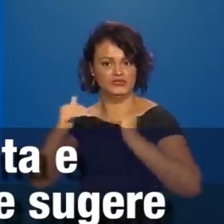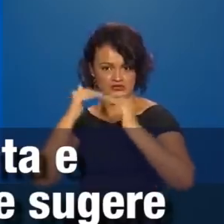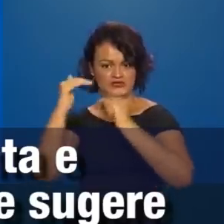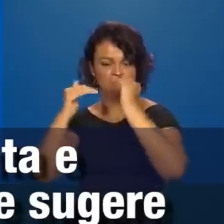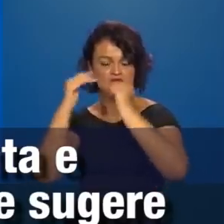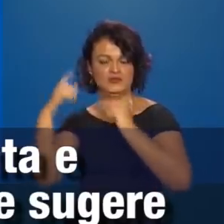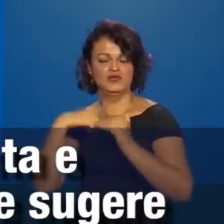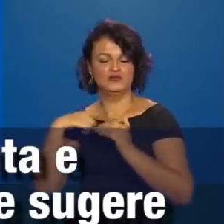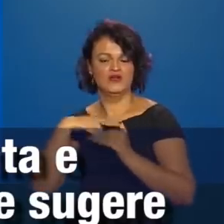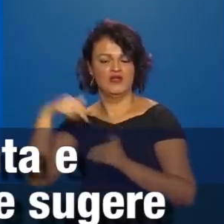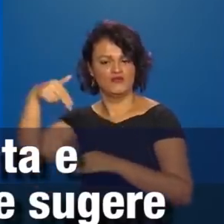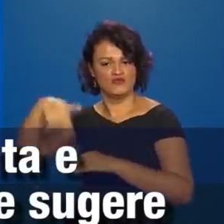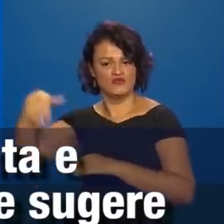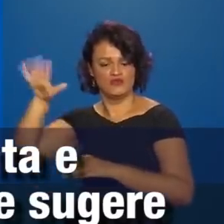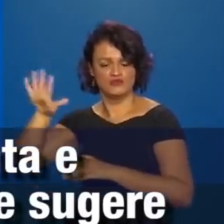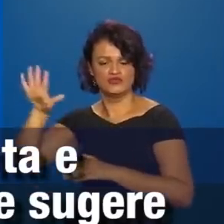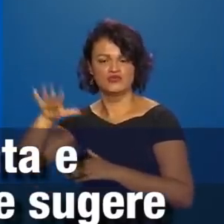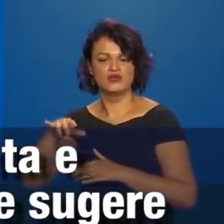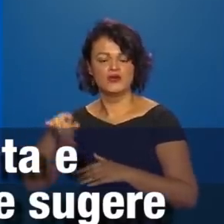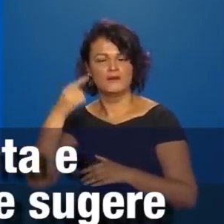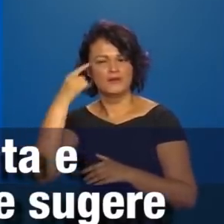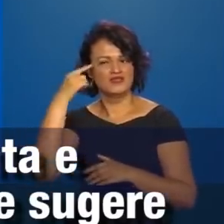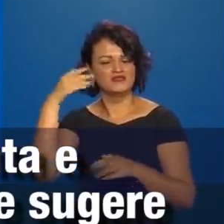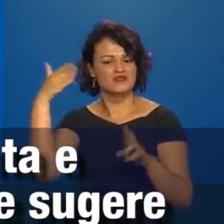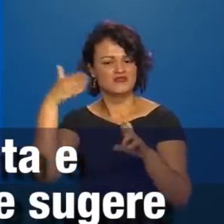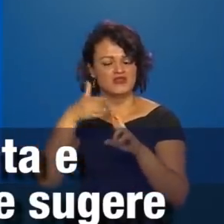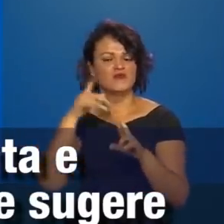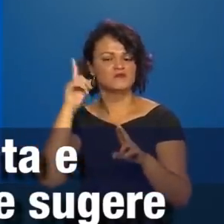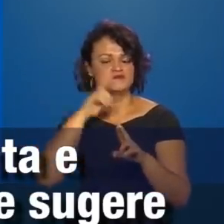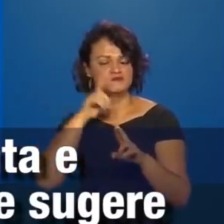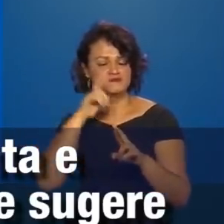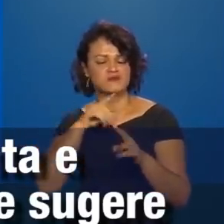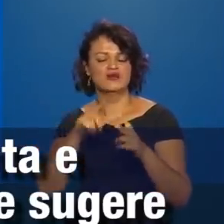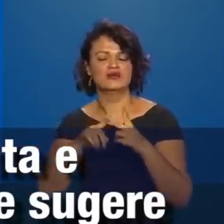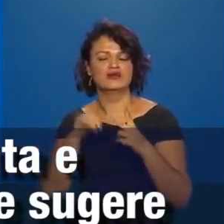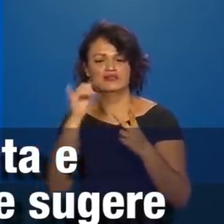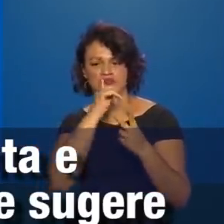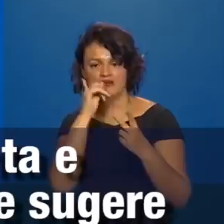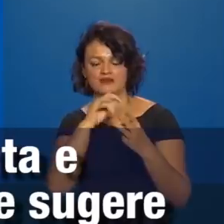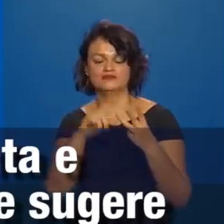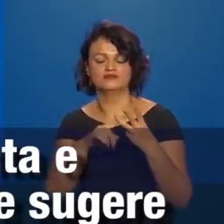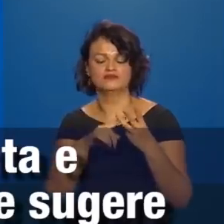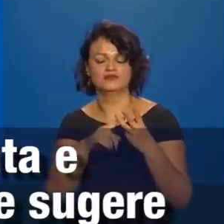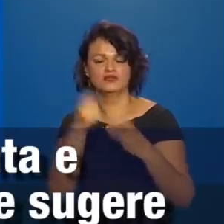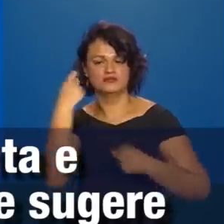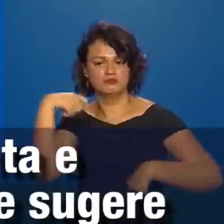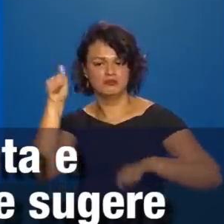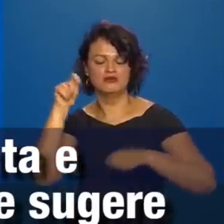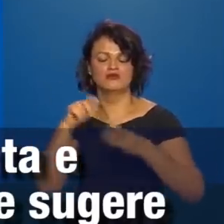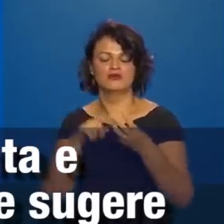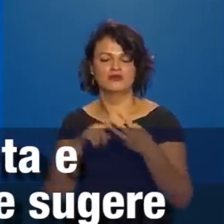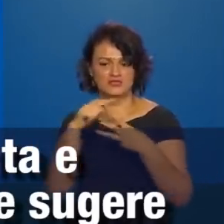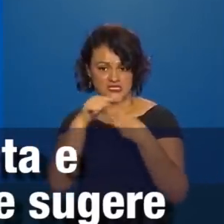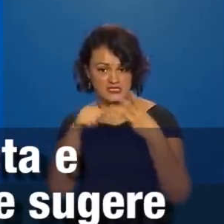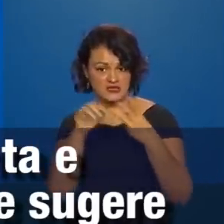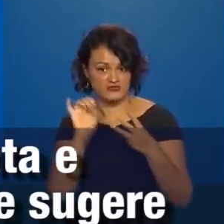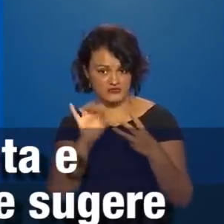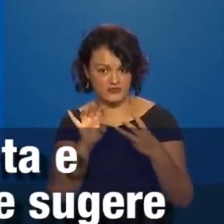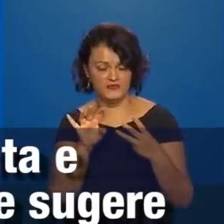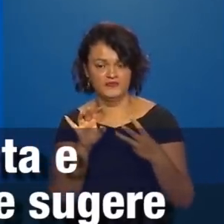no hemisfério norte, tendo como referência Estados Unidos, Itália e Espanha, para citar três apenas,